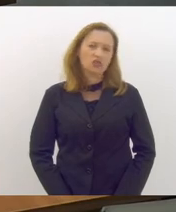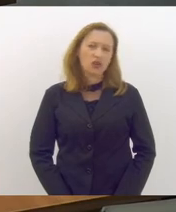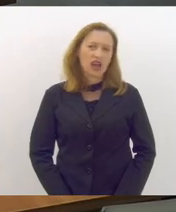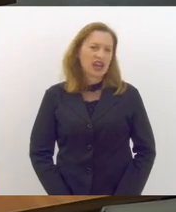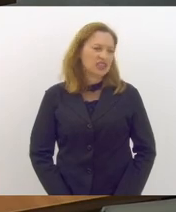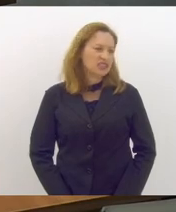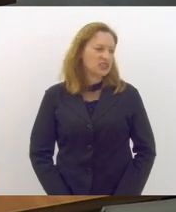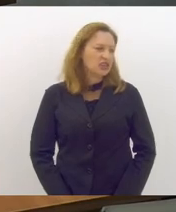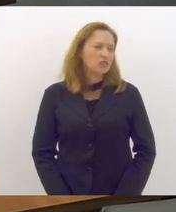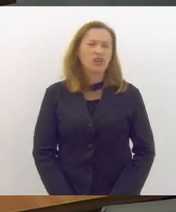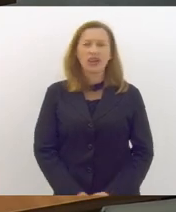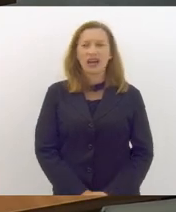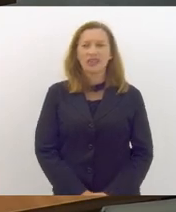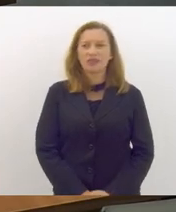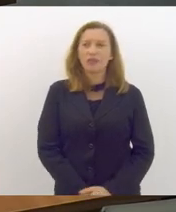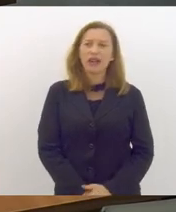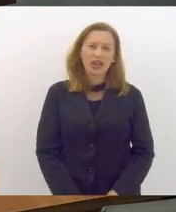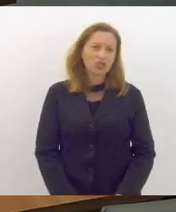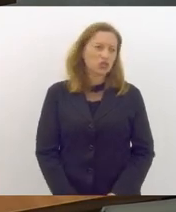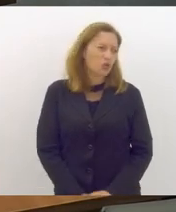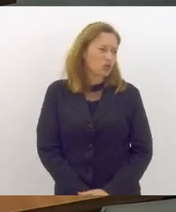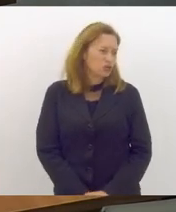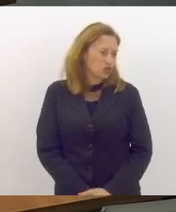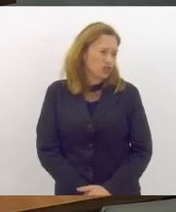Não passarei de meia hora.